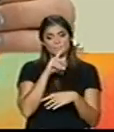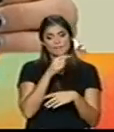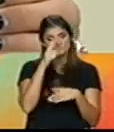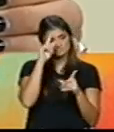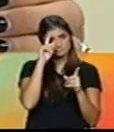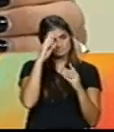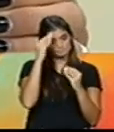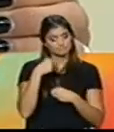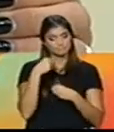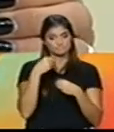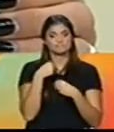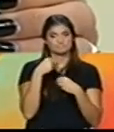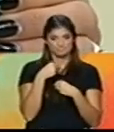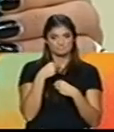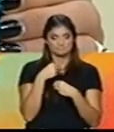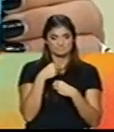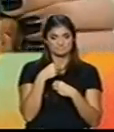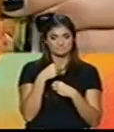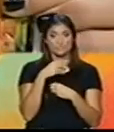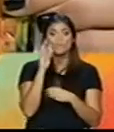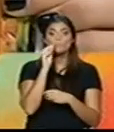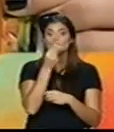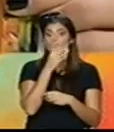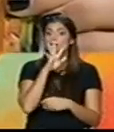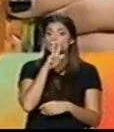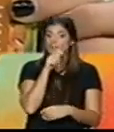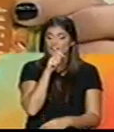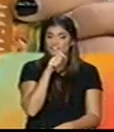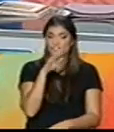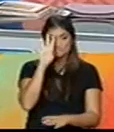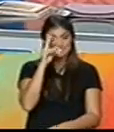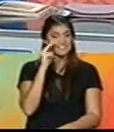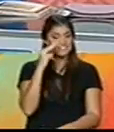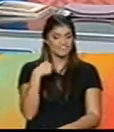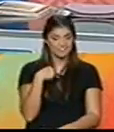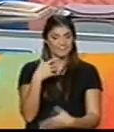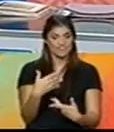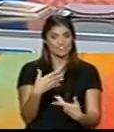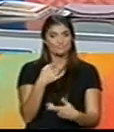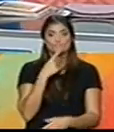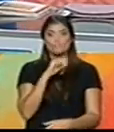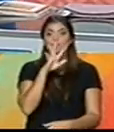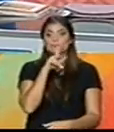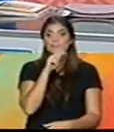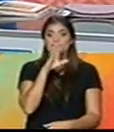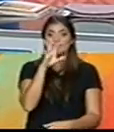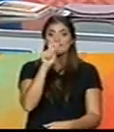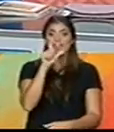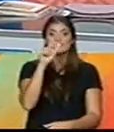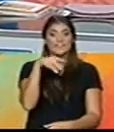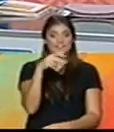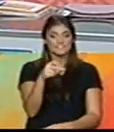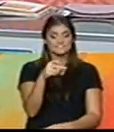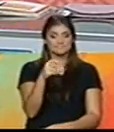professora. Para ela um beijinho muito grande, mãe, que sei que me estás a ver. Como é que se chama a beijinha? A mãe é Helena. Um beijinho,